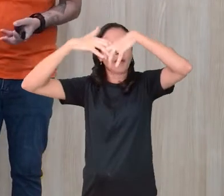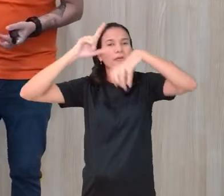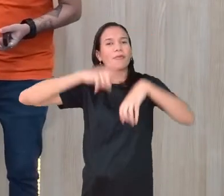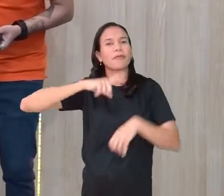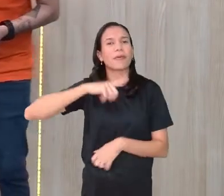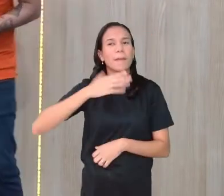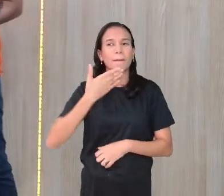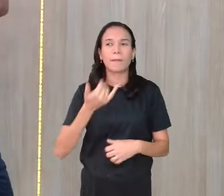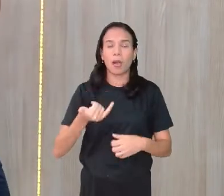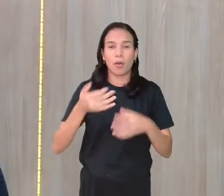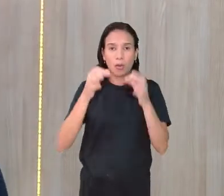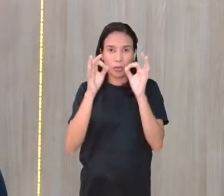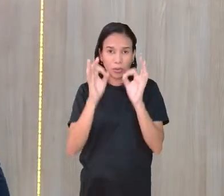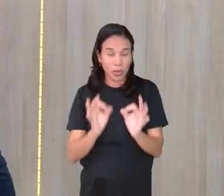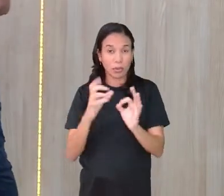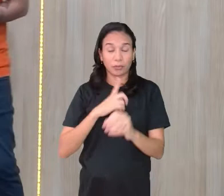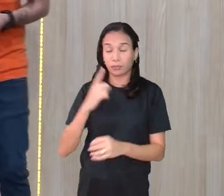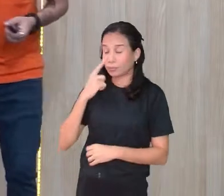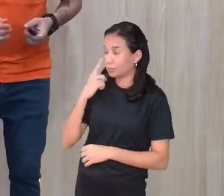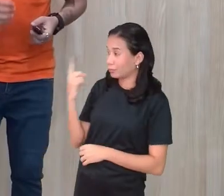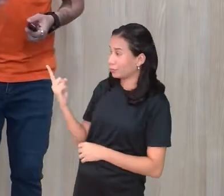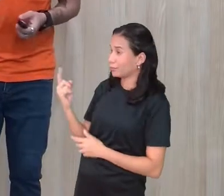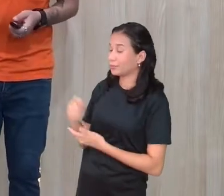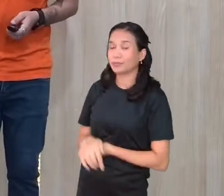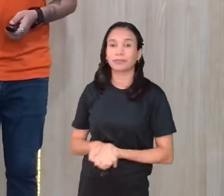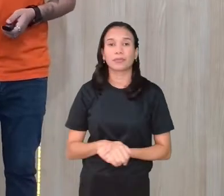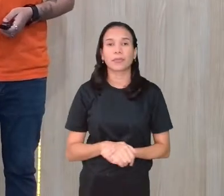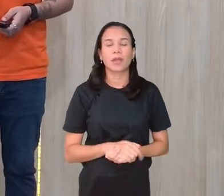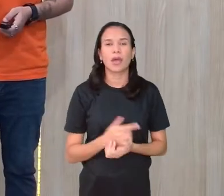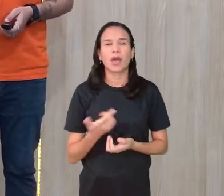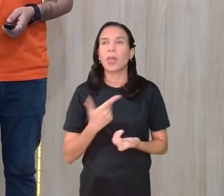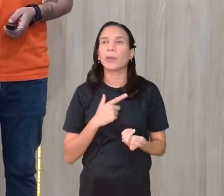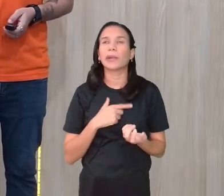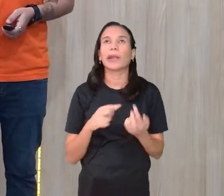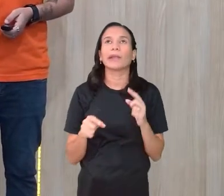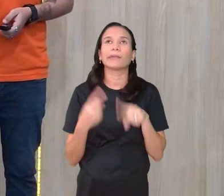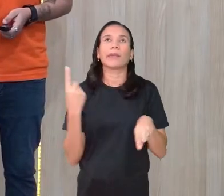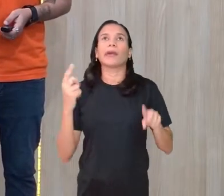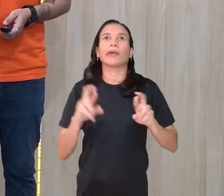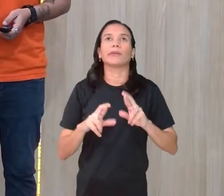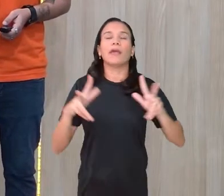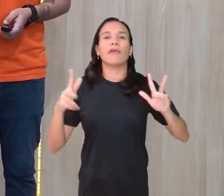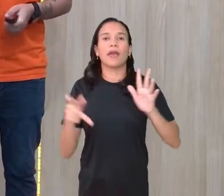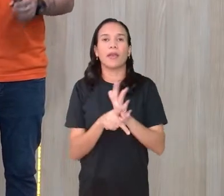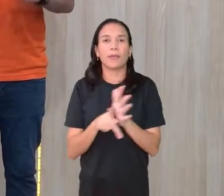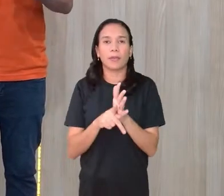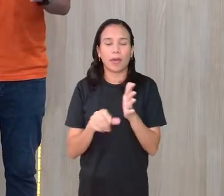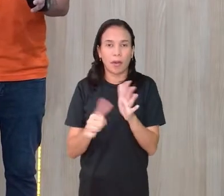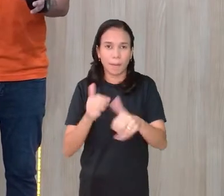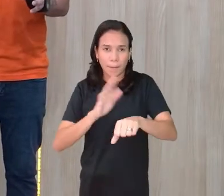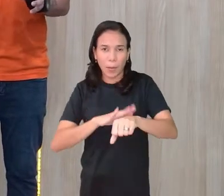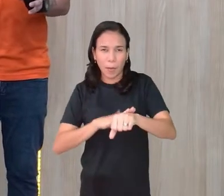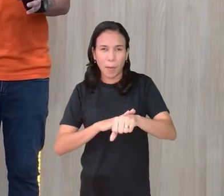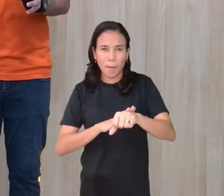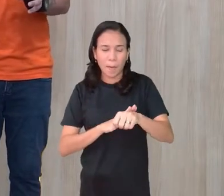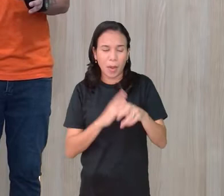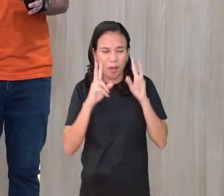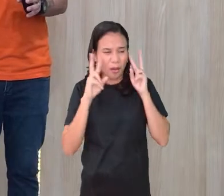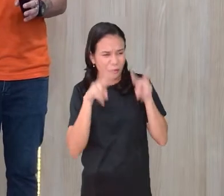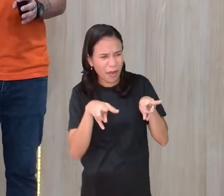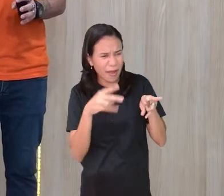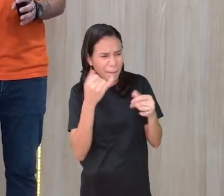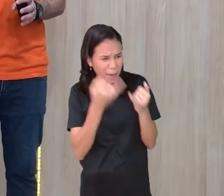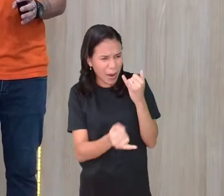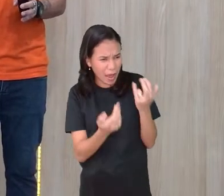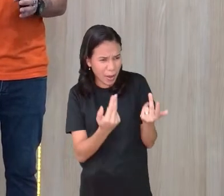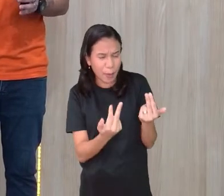dizer que a forma mais correta é essa daqui. Pode não fazer diferença alguma nesse primeiro momento, mas você vai perceber que um pouquinho